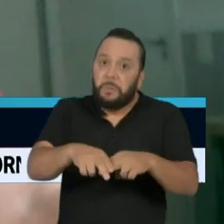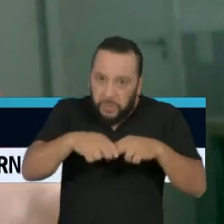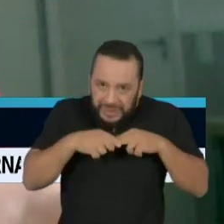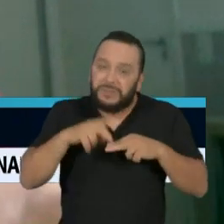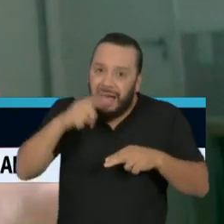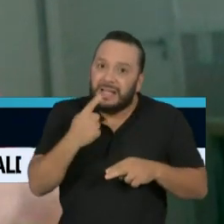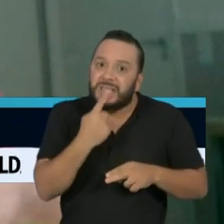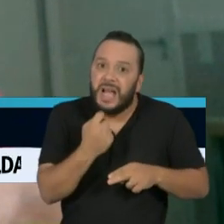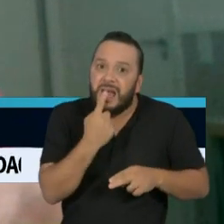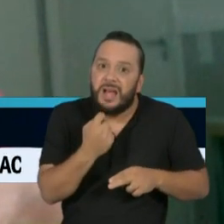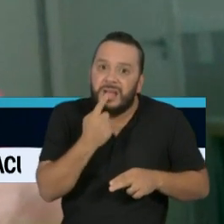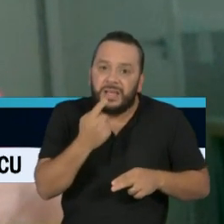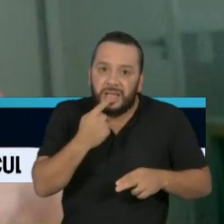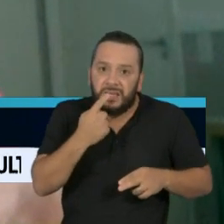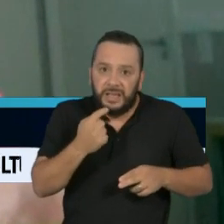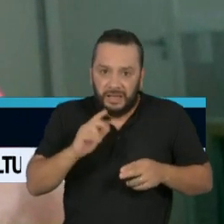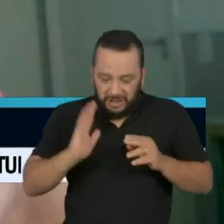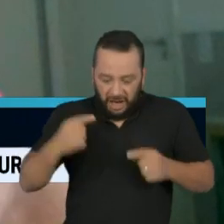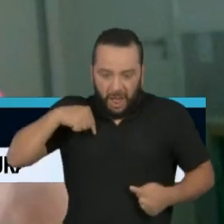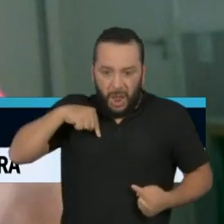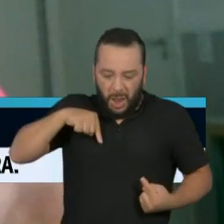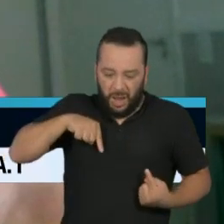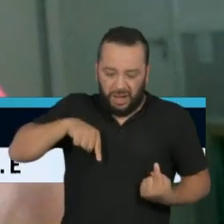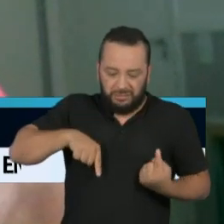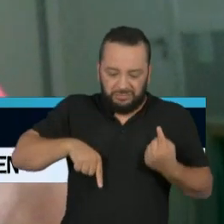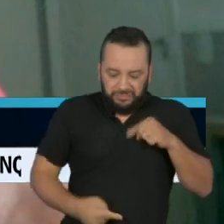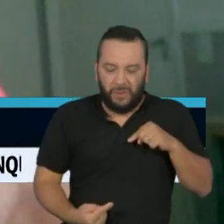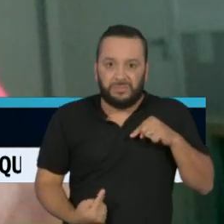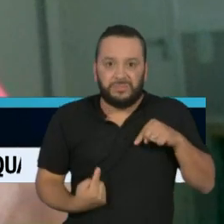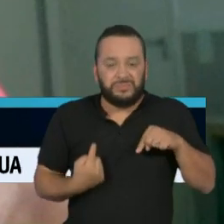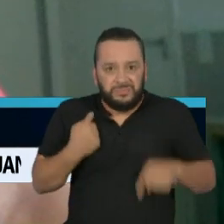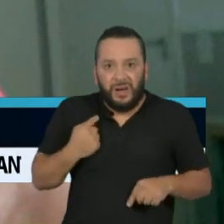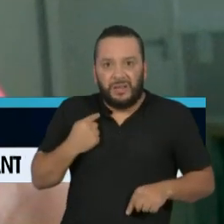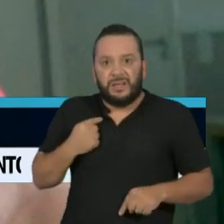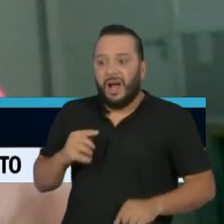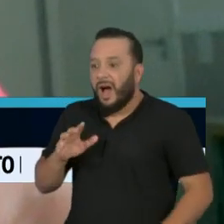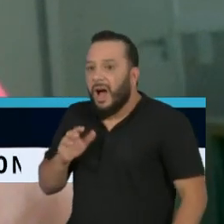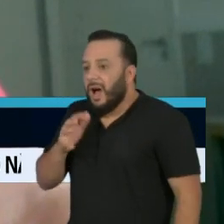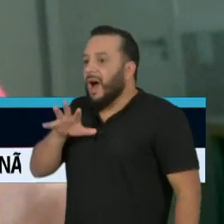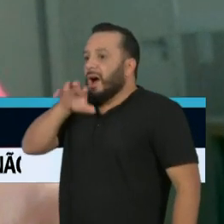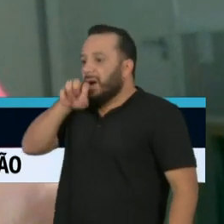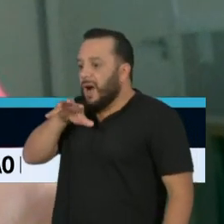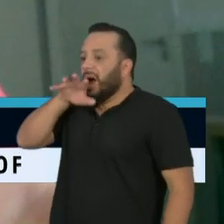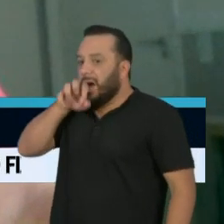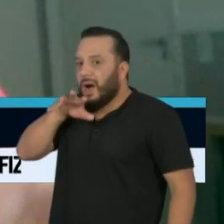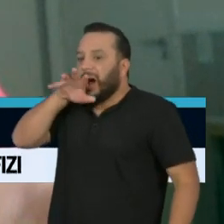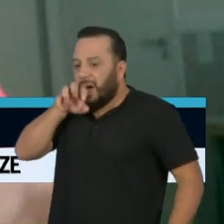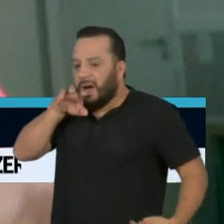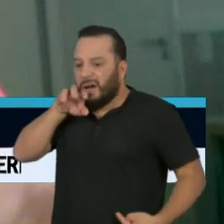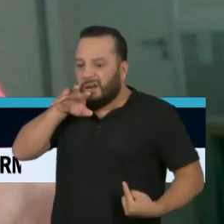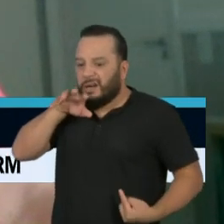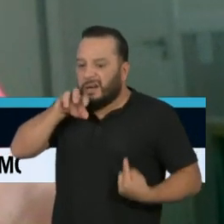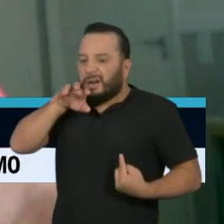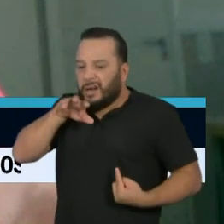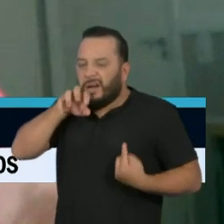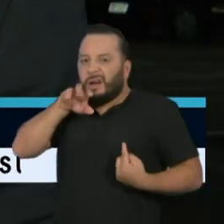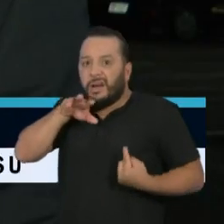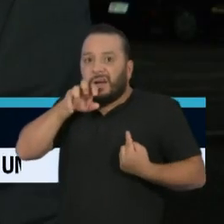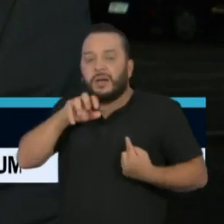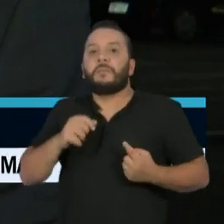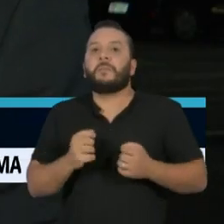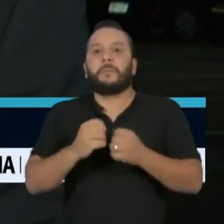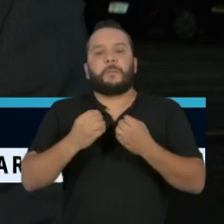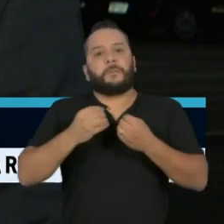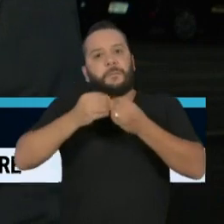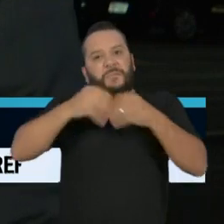coágulo formado em vida dentro de um vaso. Isso pode ajudar, teoricamente, a comprometer o pulmão.